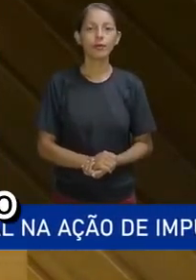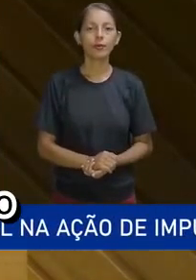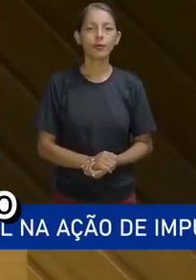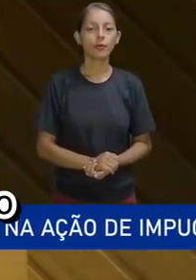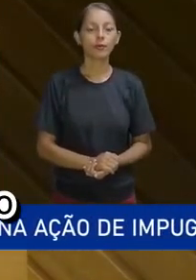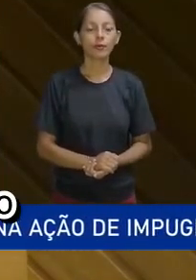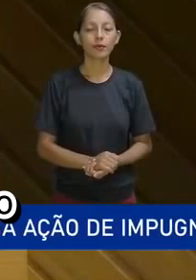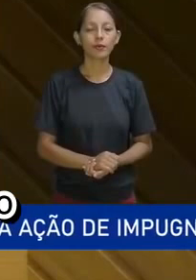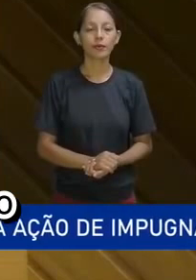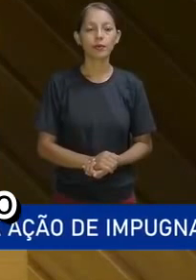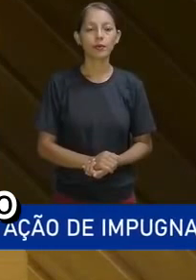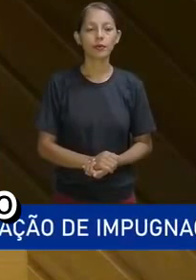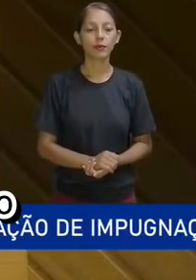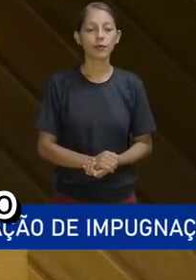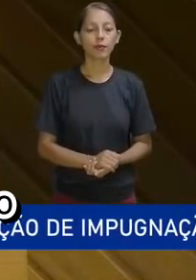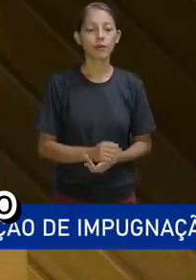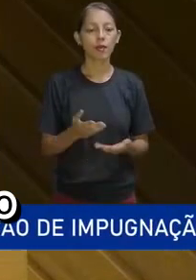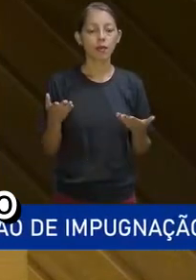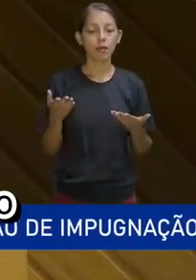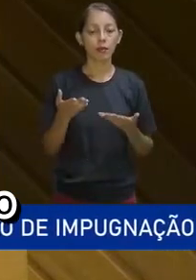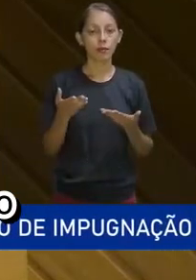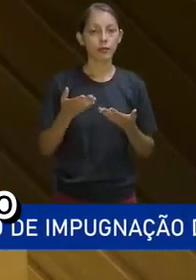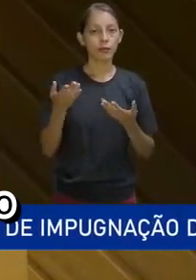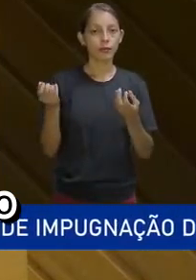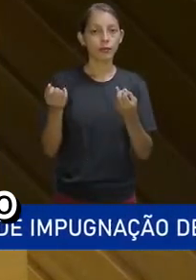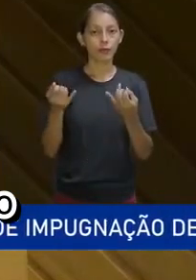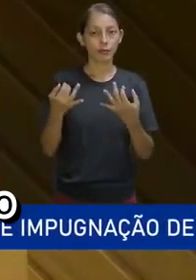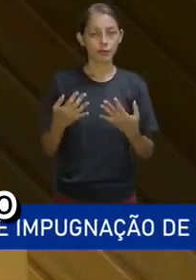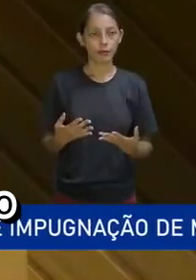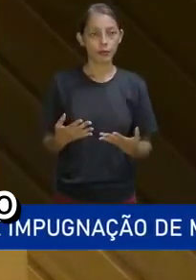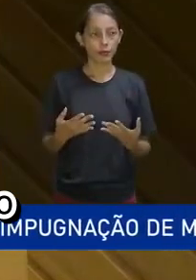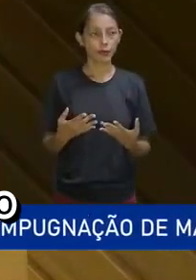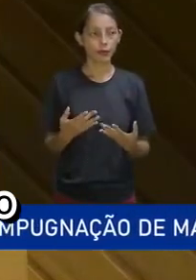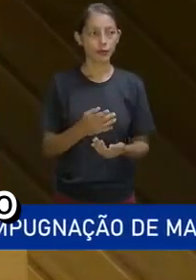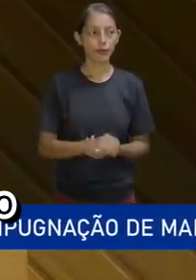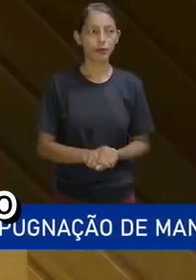A questão trazida para a discussão neste agravo regimental